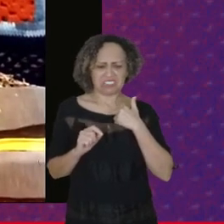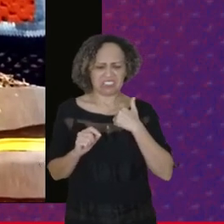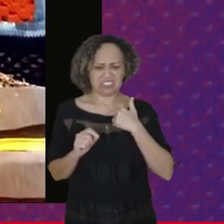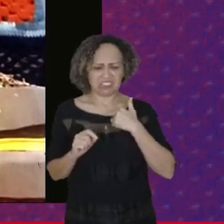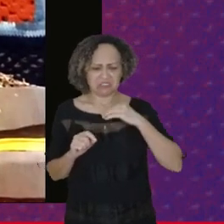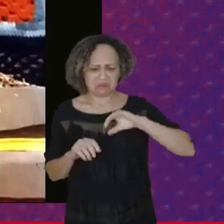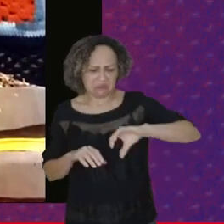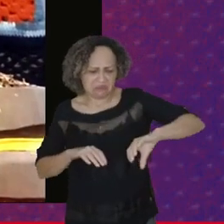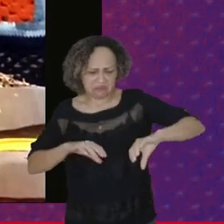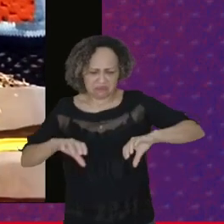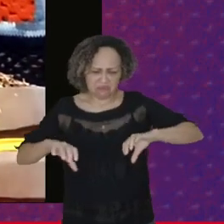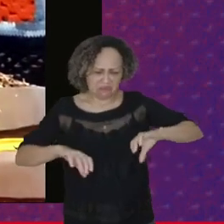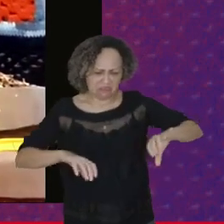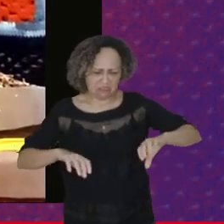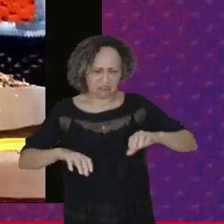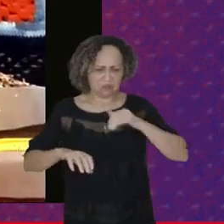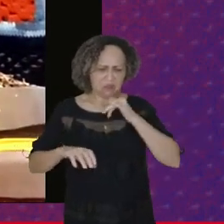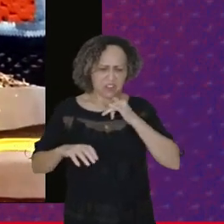seccionada,